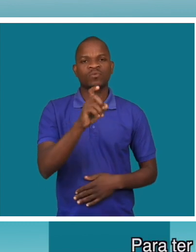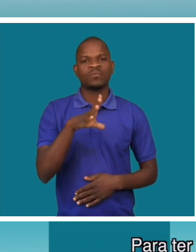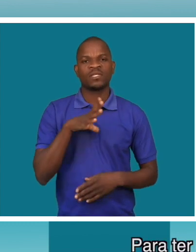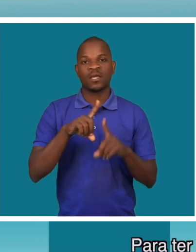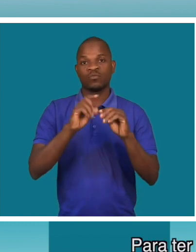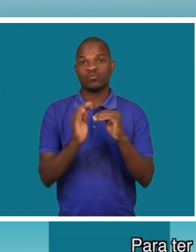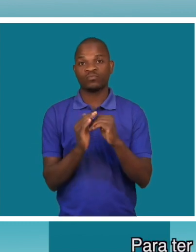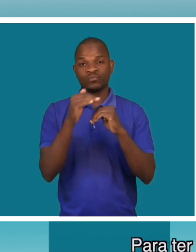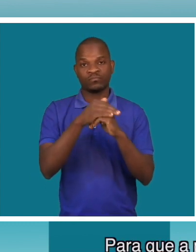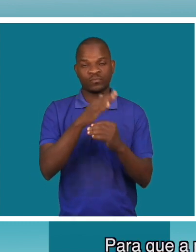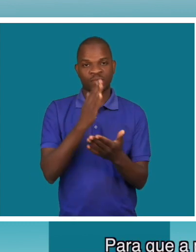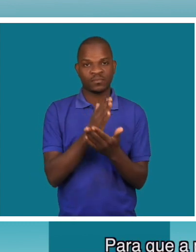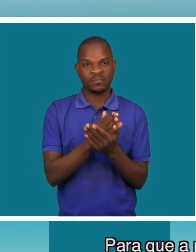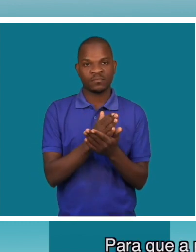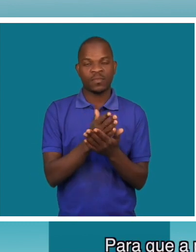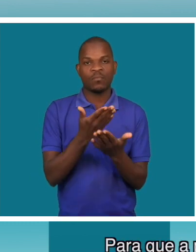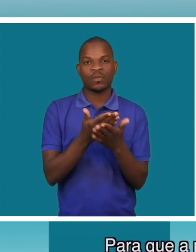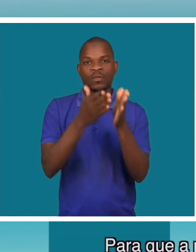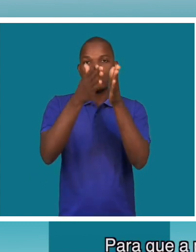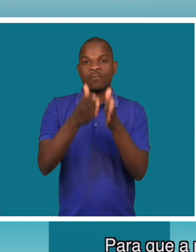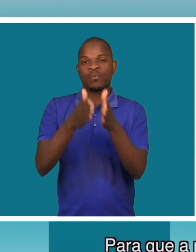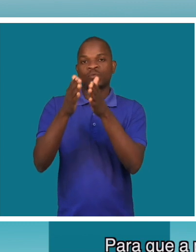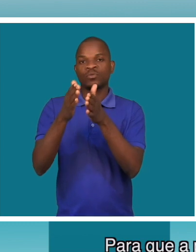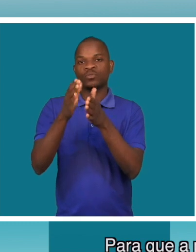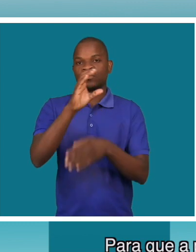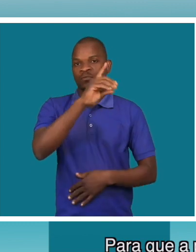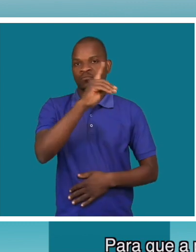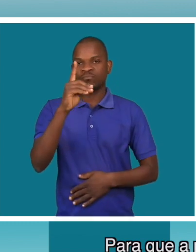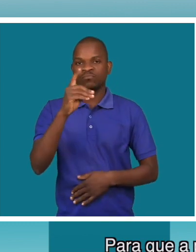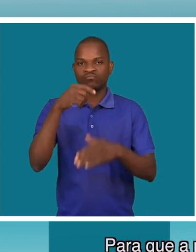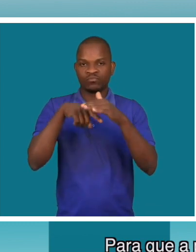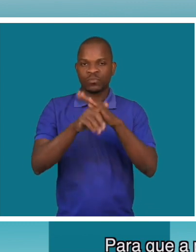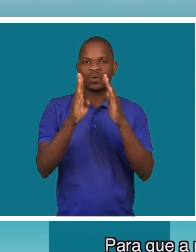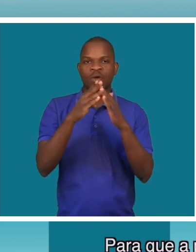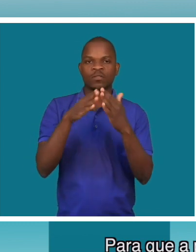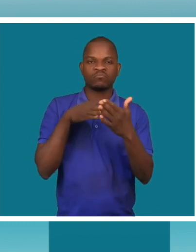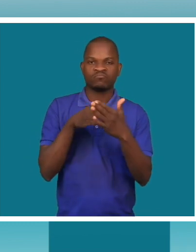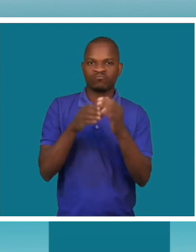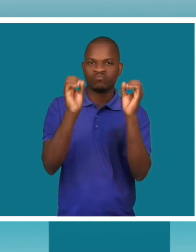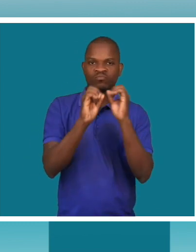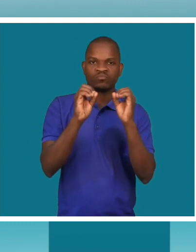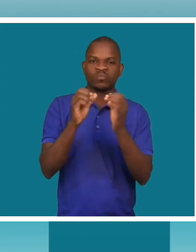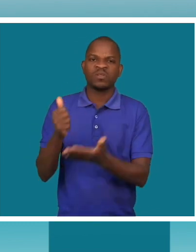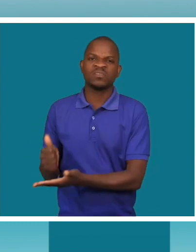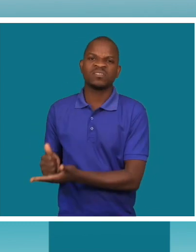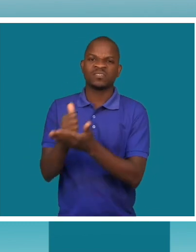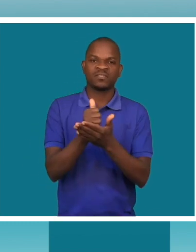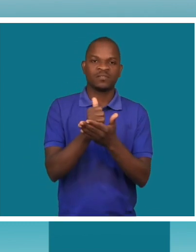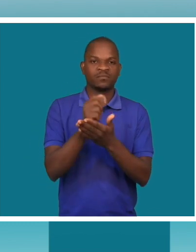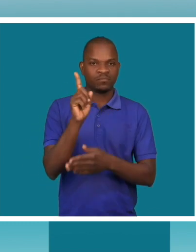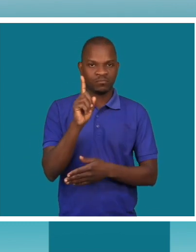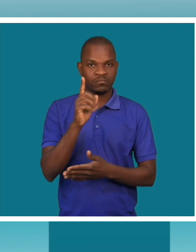melhor acessibilidade, é isso? Para que a pessoa com deficiência, mesmo estando em casa, não ter problemas, não é? Sim. Carregar.